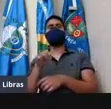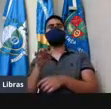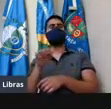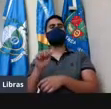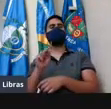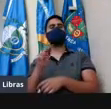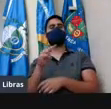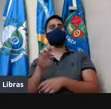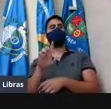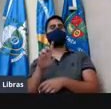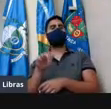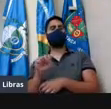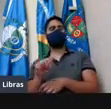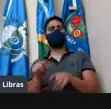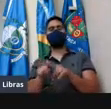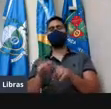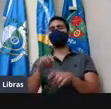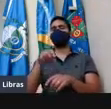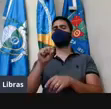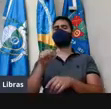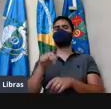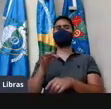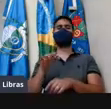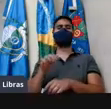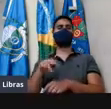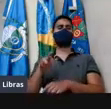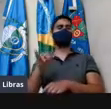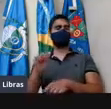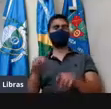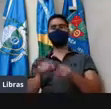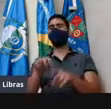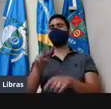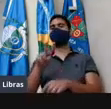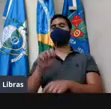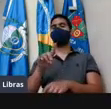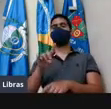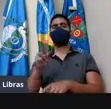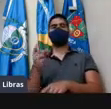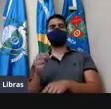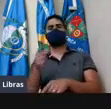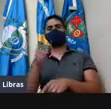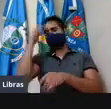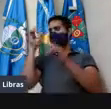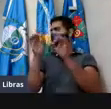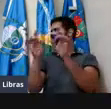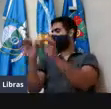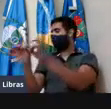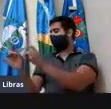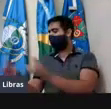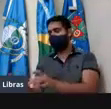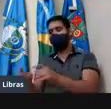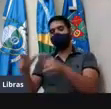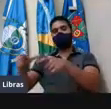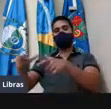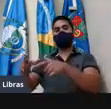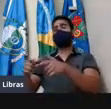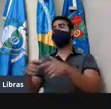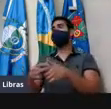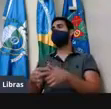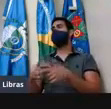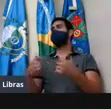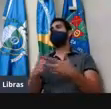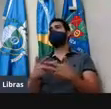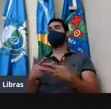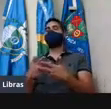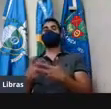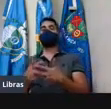tem o Santa Maria, tem o Horto das Oliveiras, o próprio Vadinho Fonseca, que as pessoas venderam o terreno por uma questão